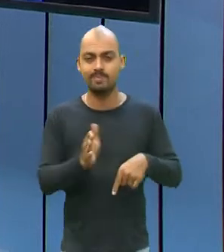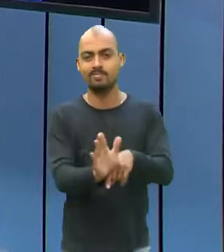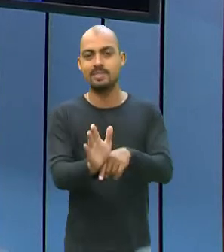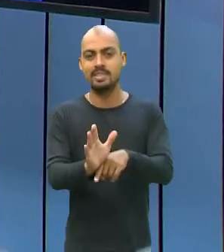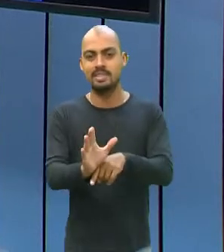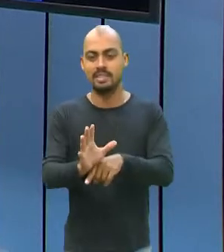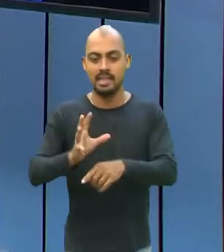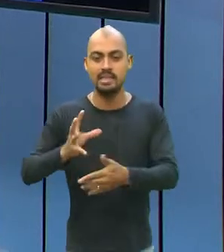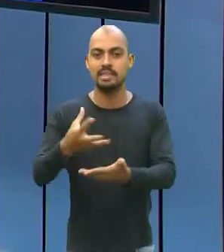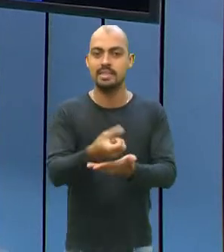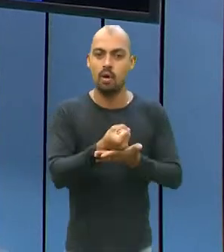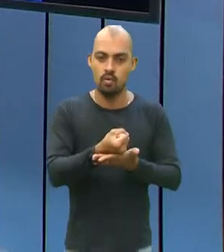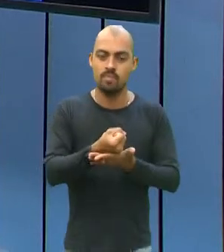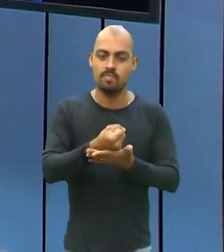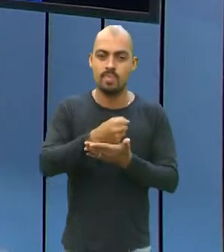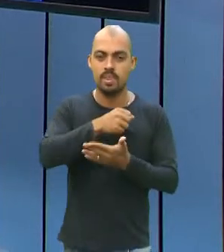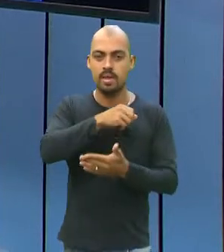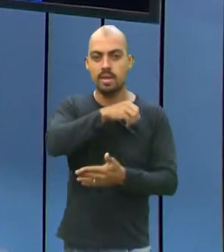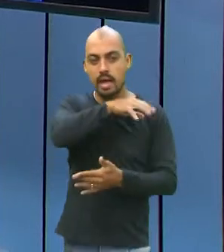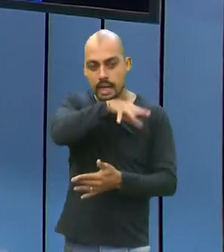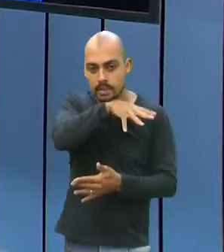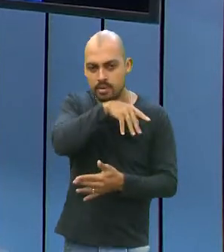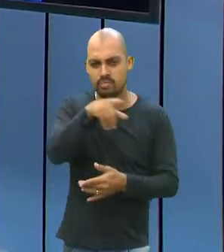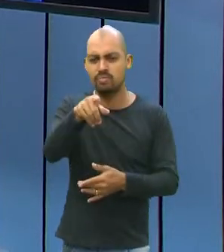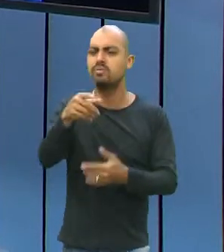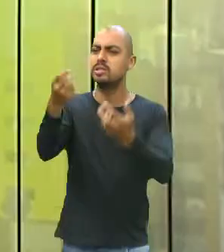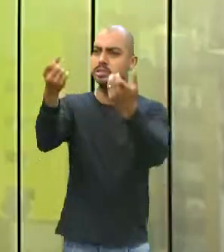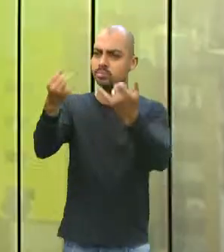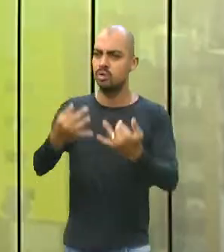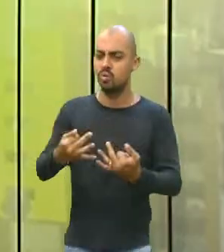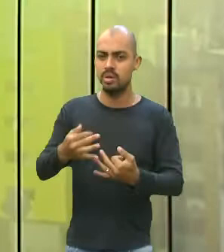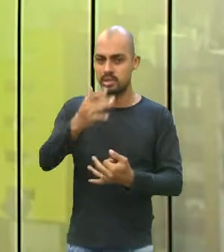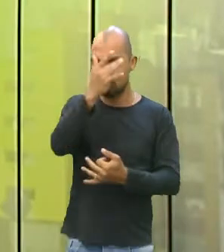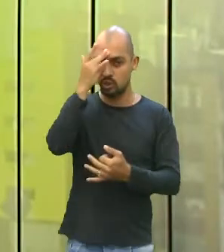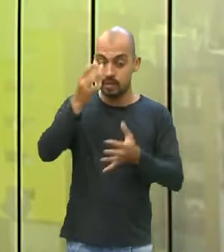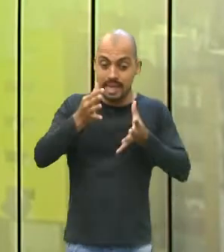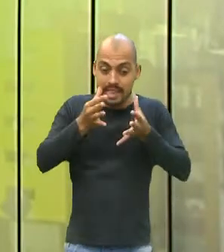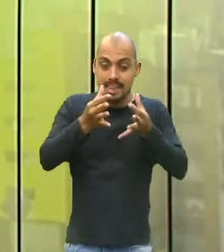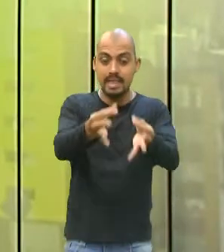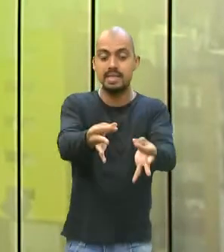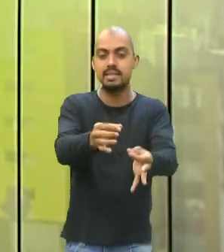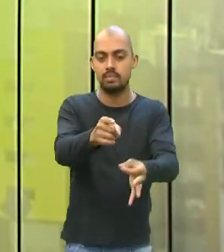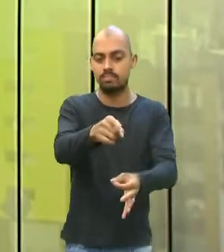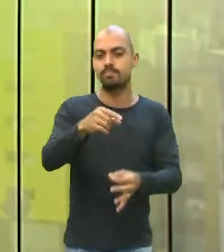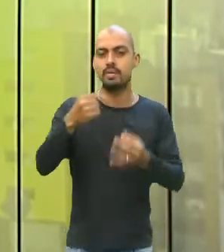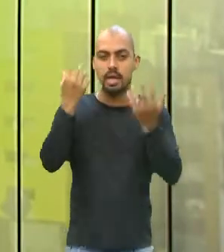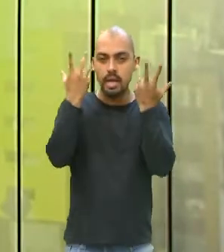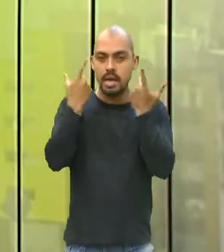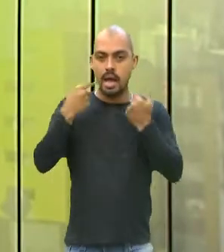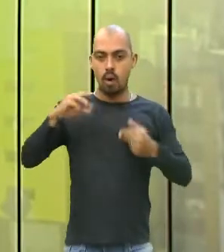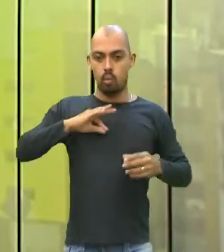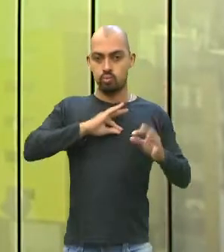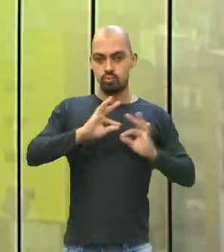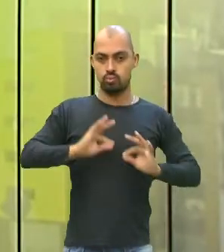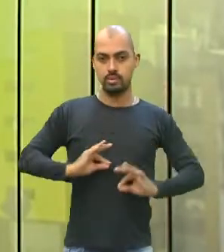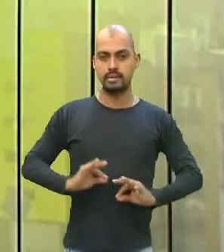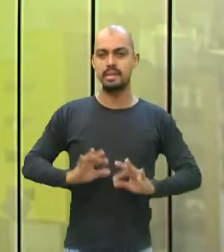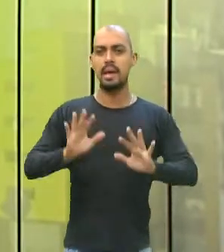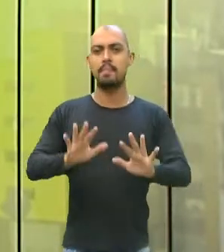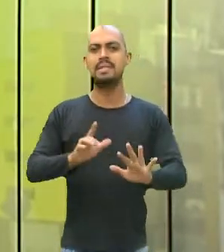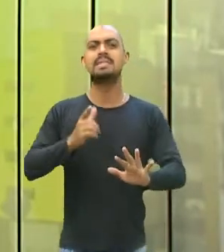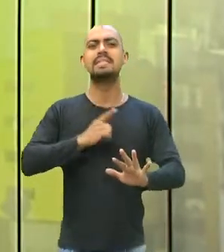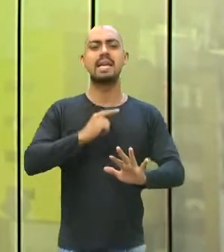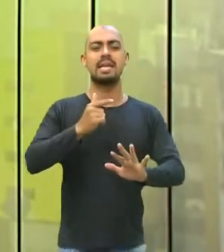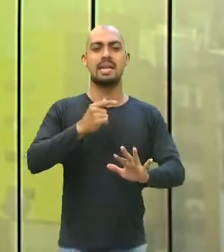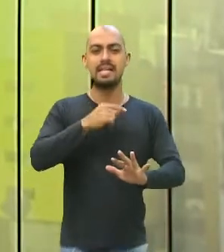para salvar um animal? Você até mencionou que a onça, todo mundo presta bastante atenção na onça, que é o símbolo do Pantanal,